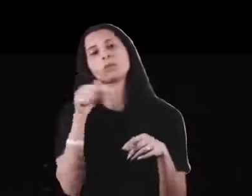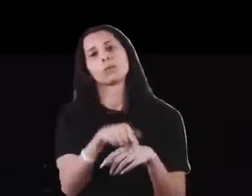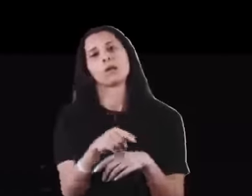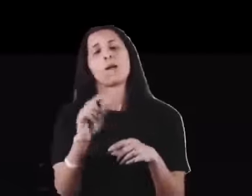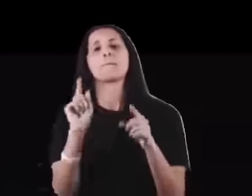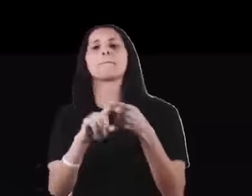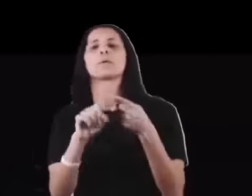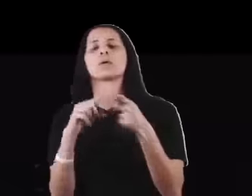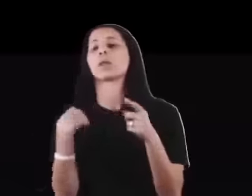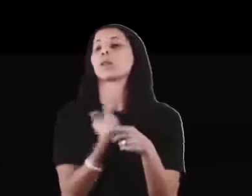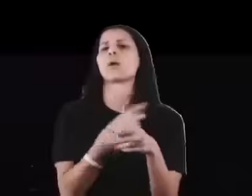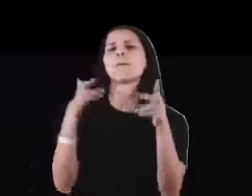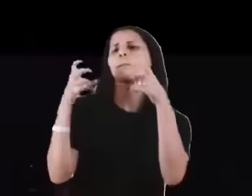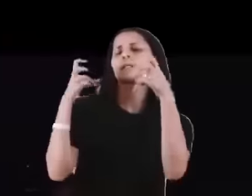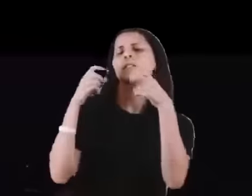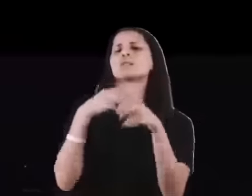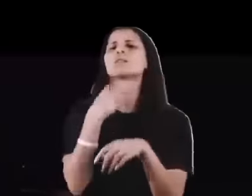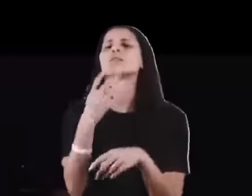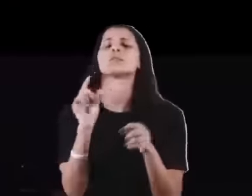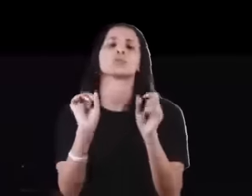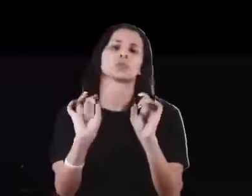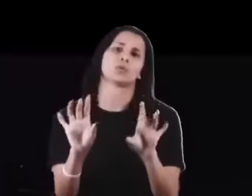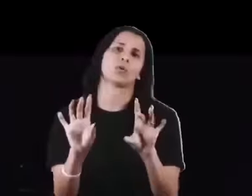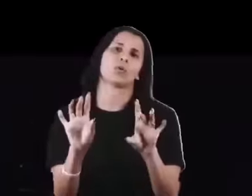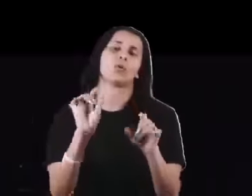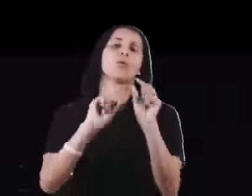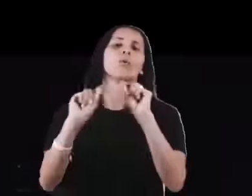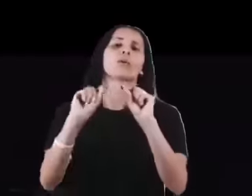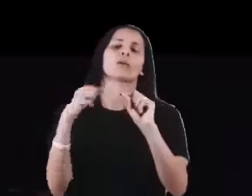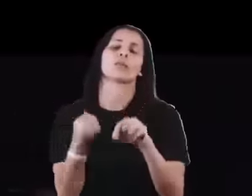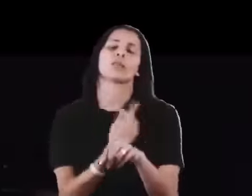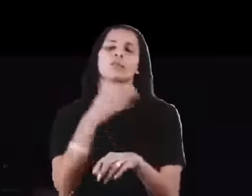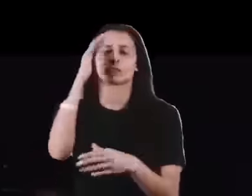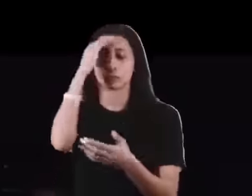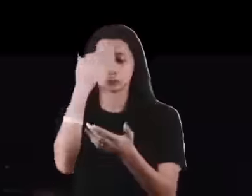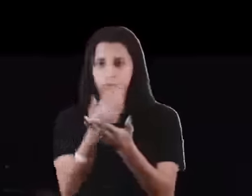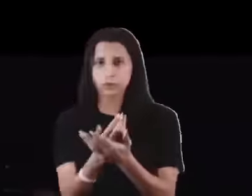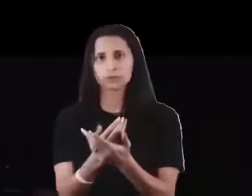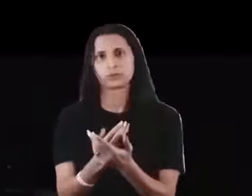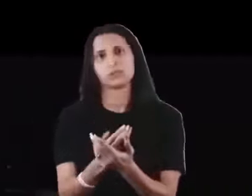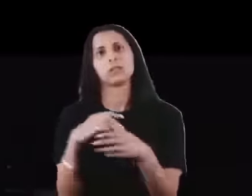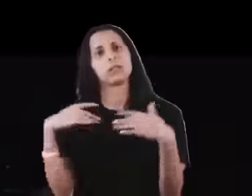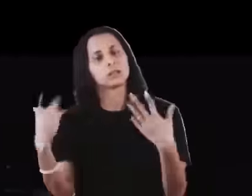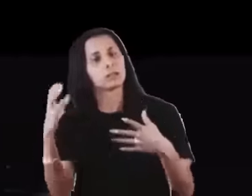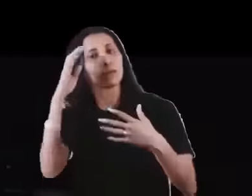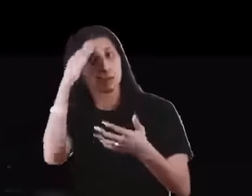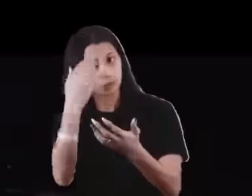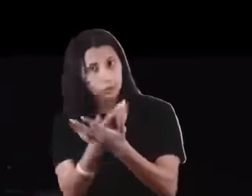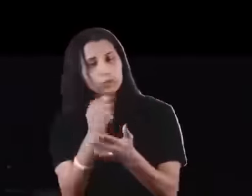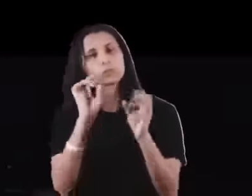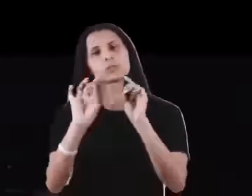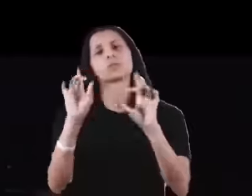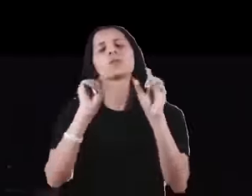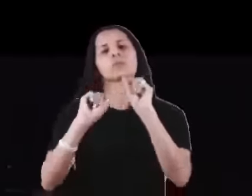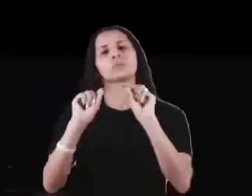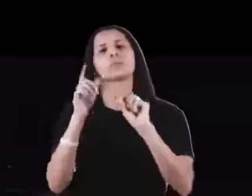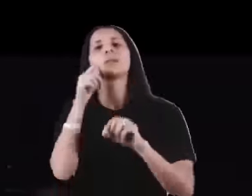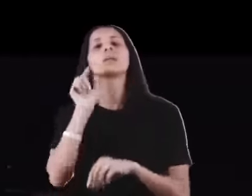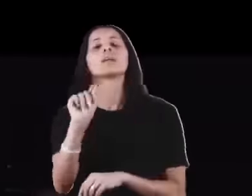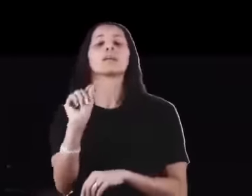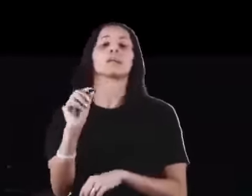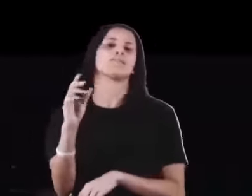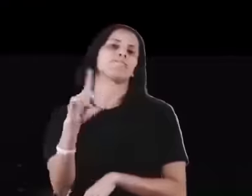voz de quem a gente tem confiança e a gente só tem confiança com quem a gente tem intimidade então reconhecer a voz de Deus é um grande passo